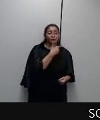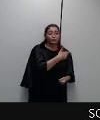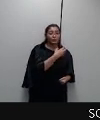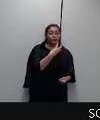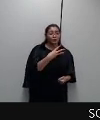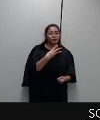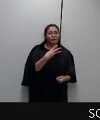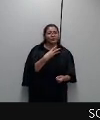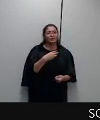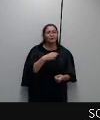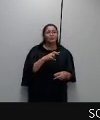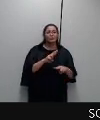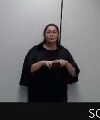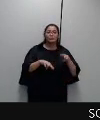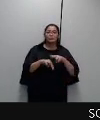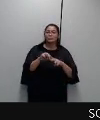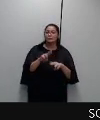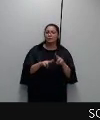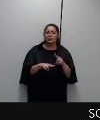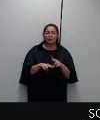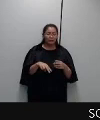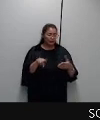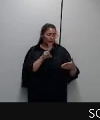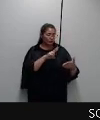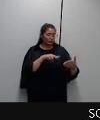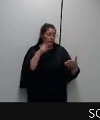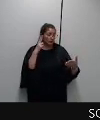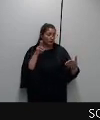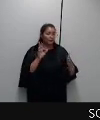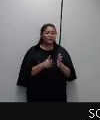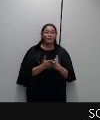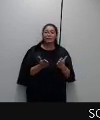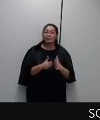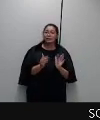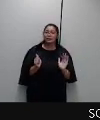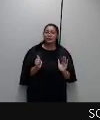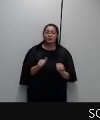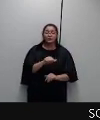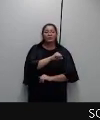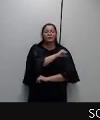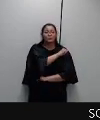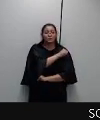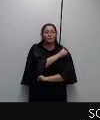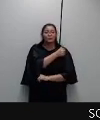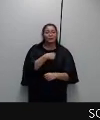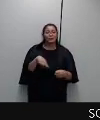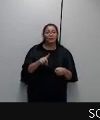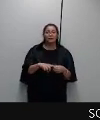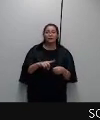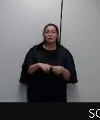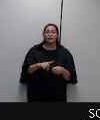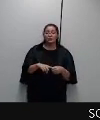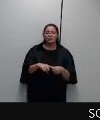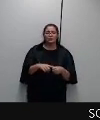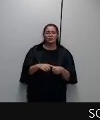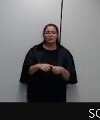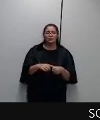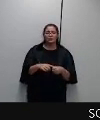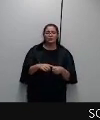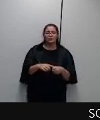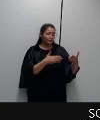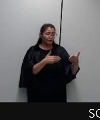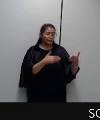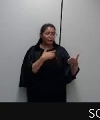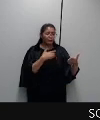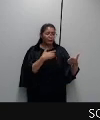caráter precário parte do corregedor-geral de Justiça do Estado do Rio de Janeiro na folha 280 dos lados tem que saber